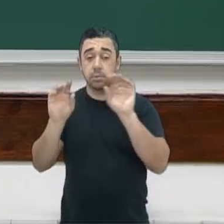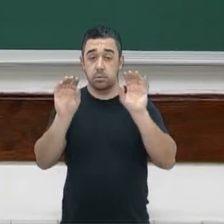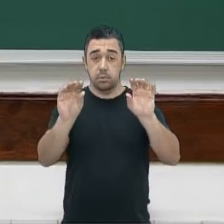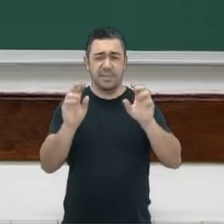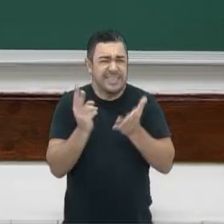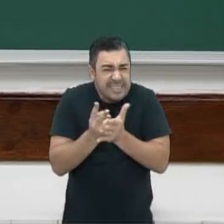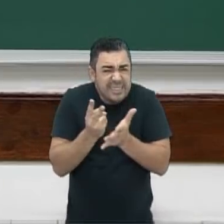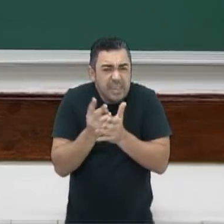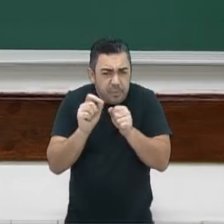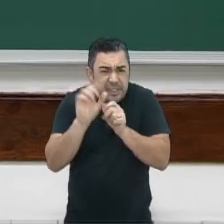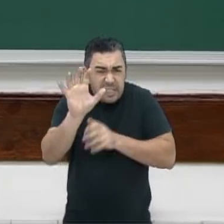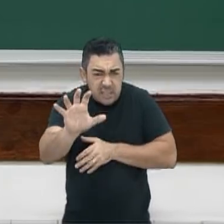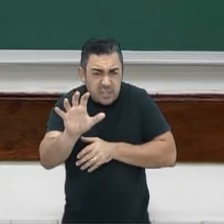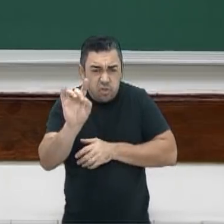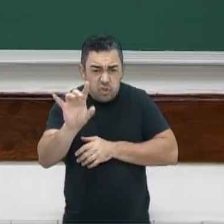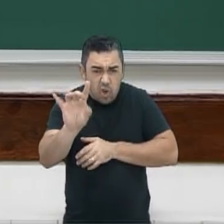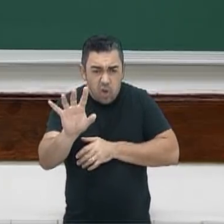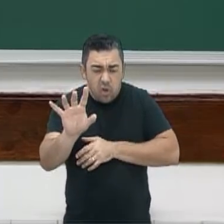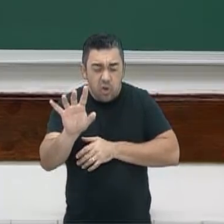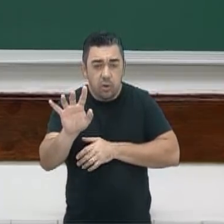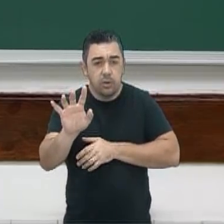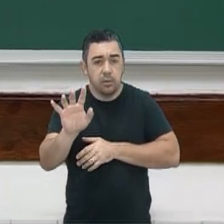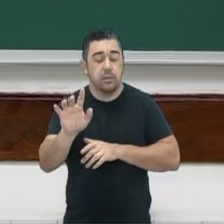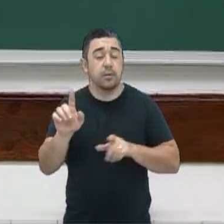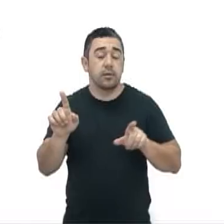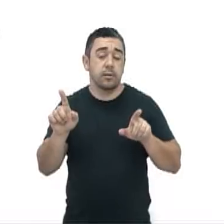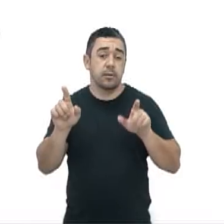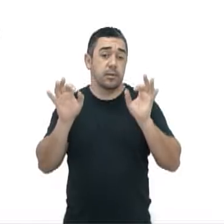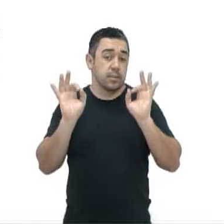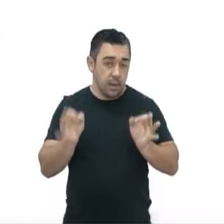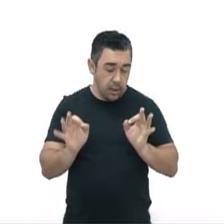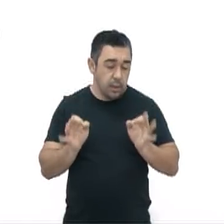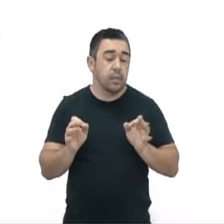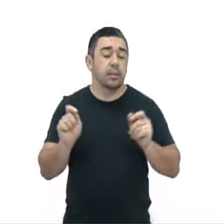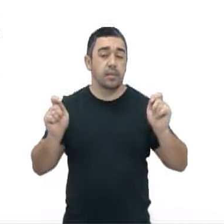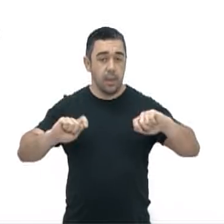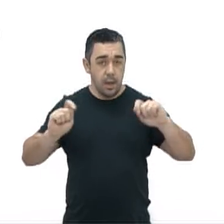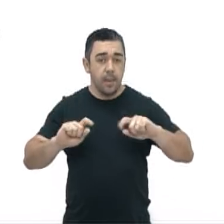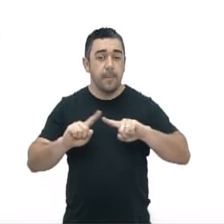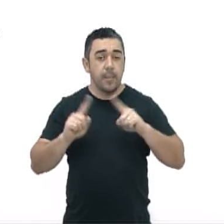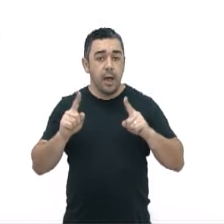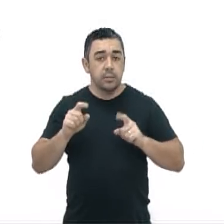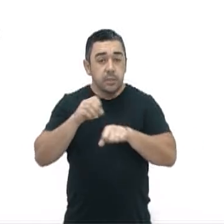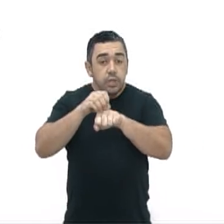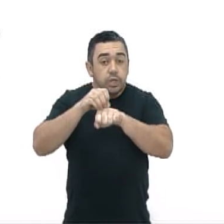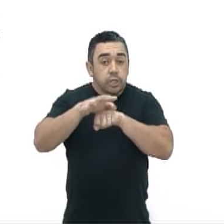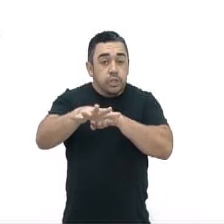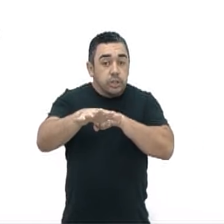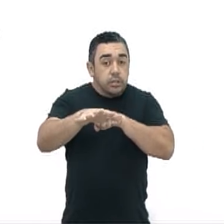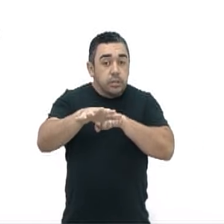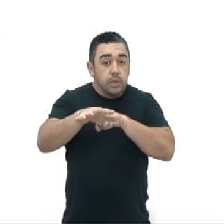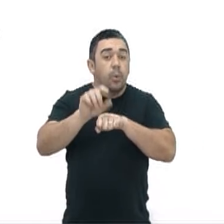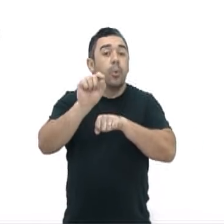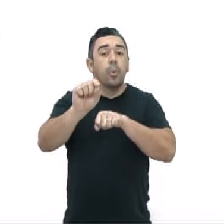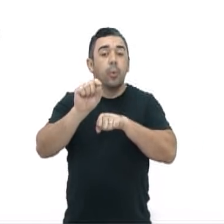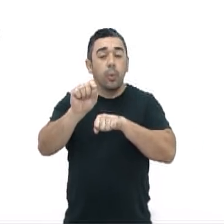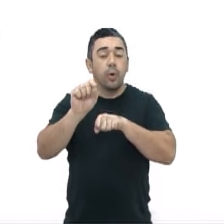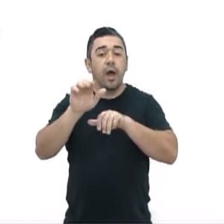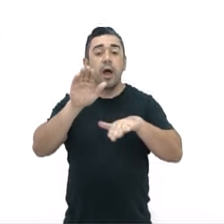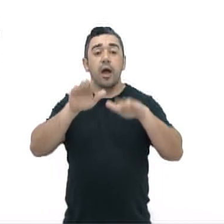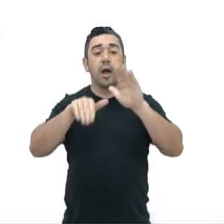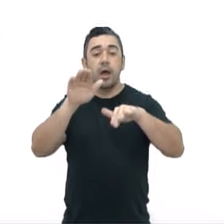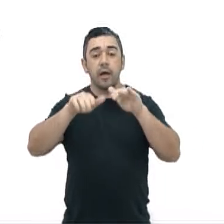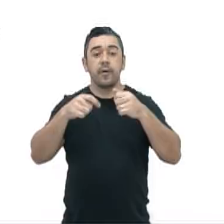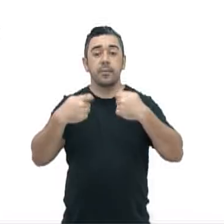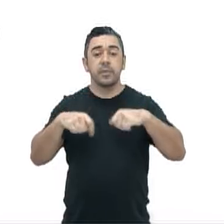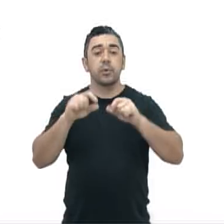vez eu preciso fazer isso? Só multiplicar? Dá certo? Dá. Mas uma dica que a professora dá é que às vezes a gente vai